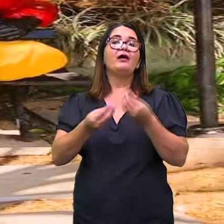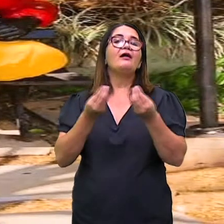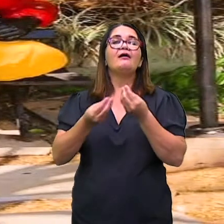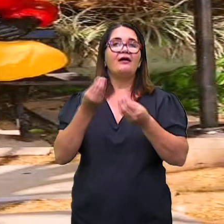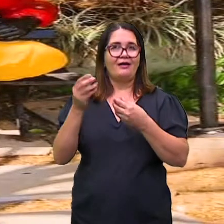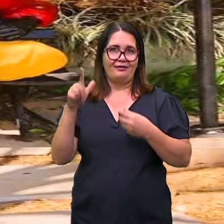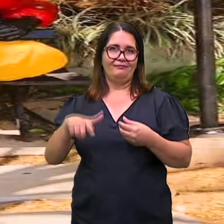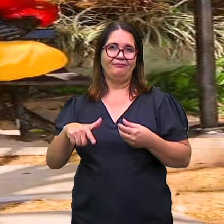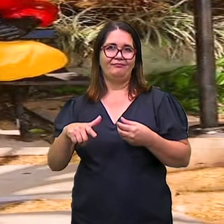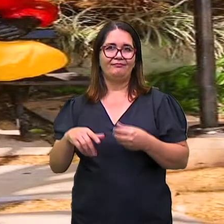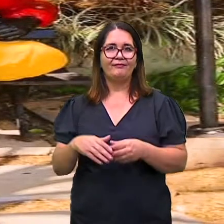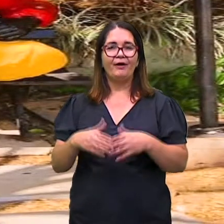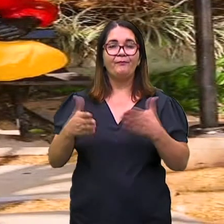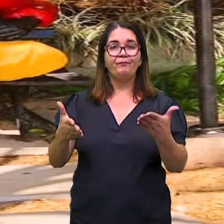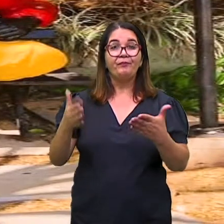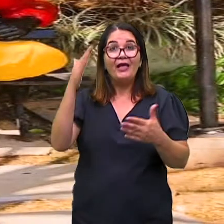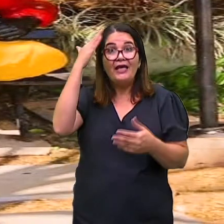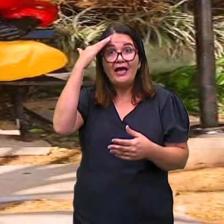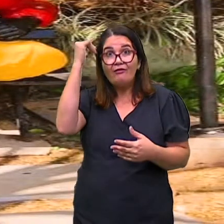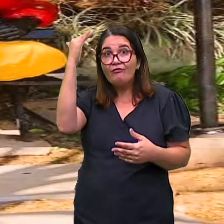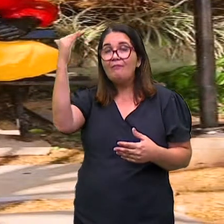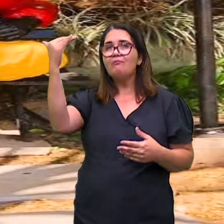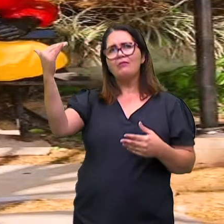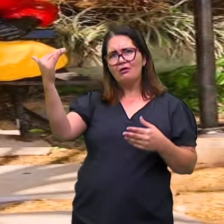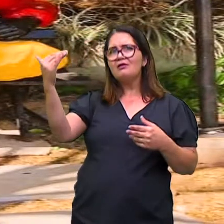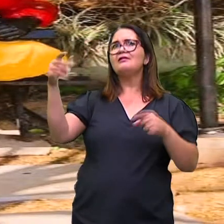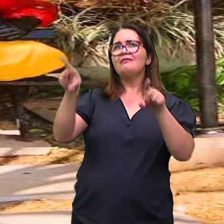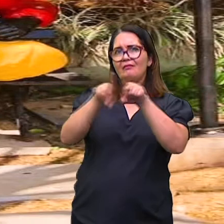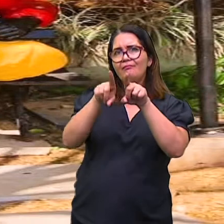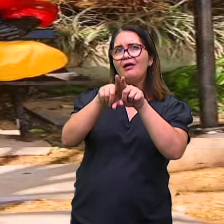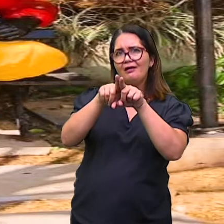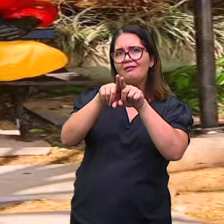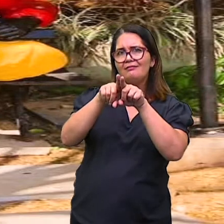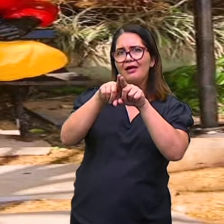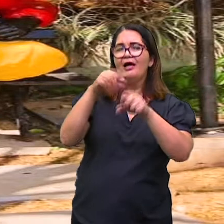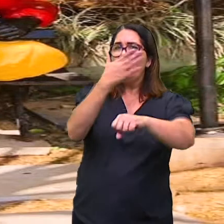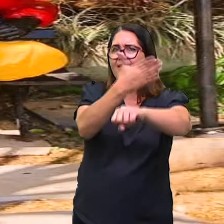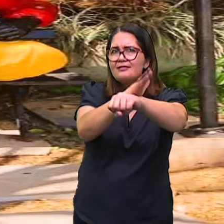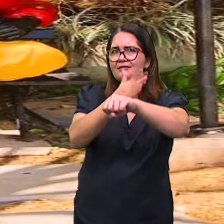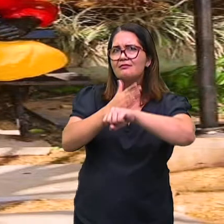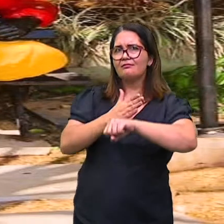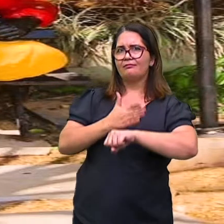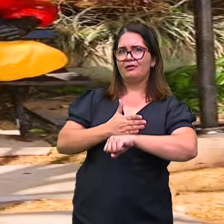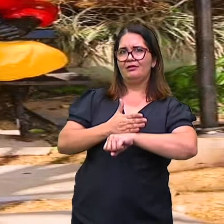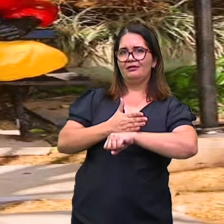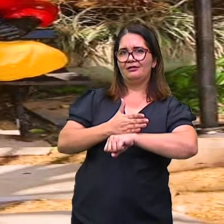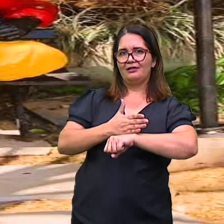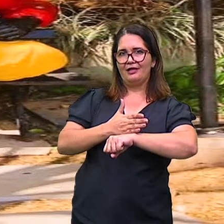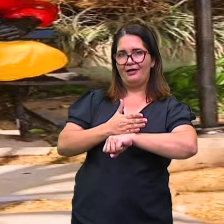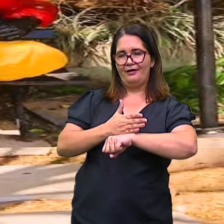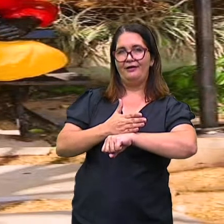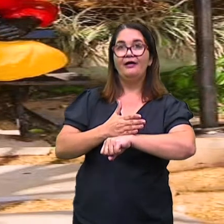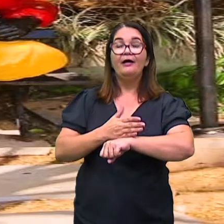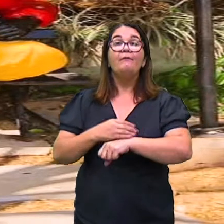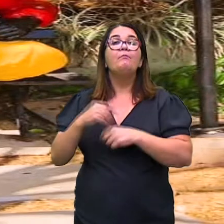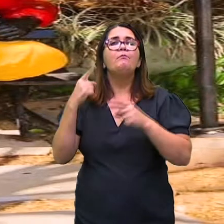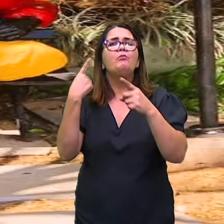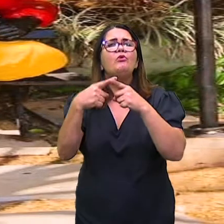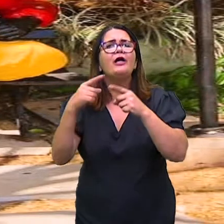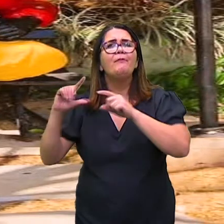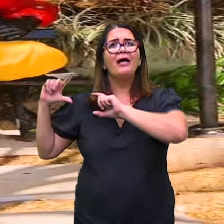mais famosa, tá? E lá em Pirenópolis mantém essa tradição muito